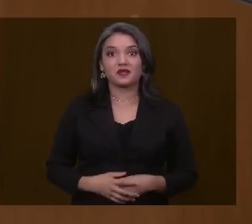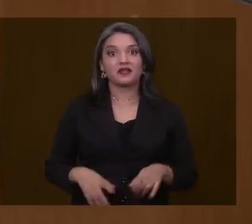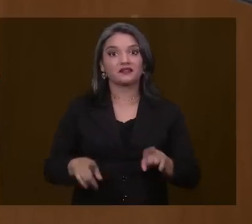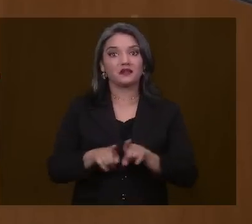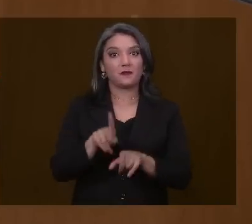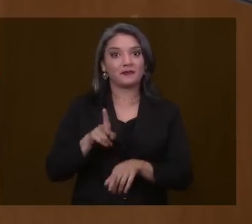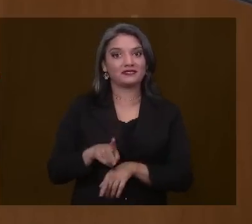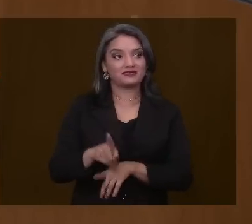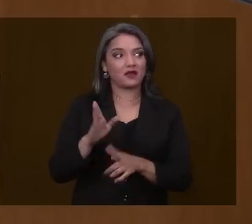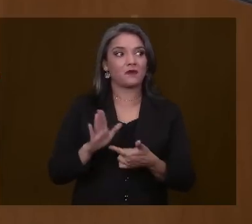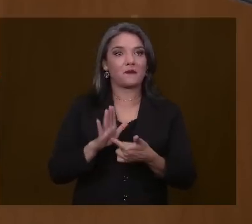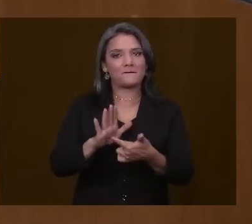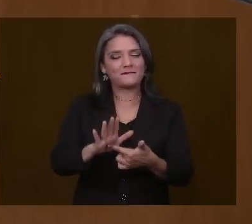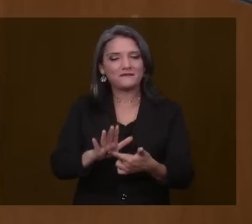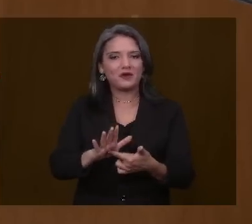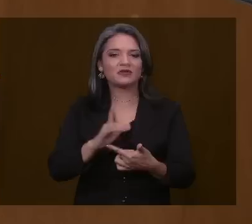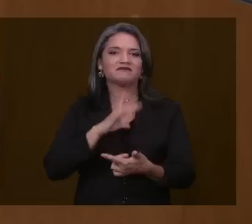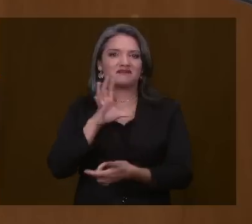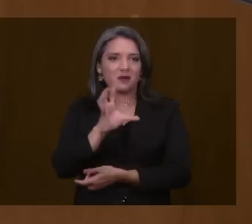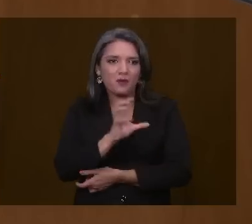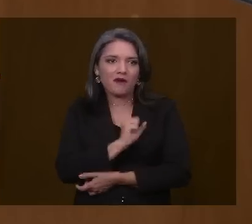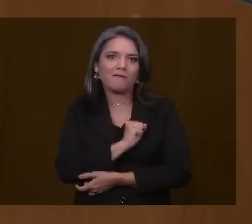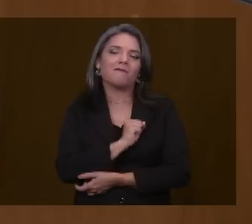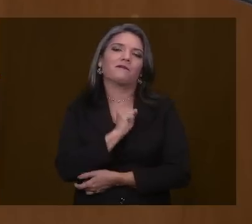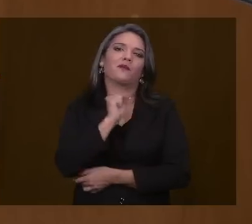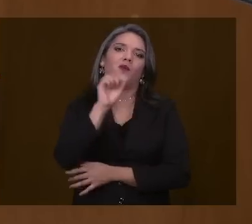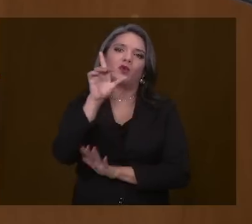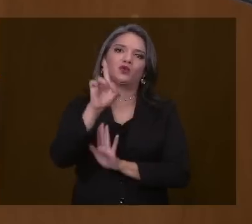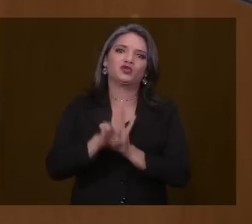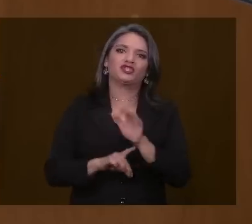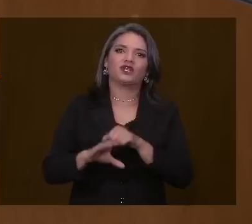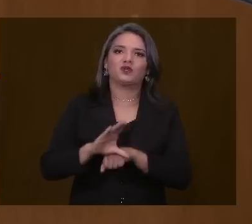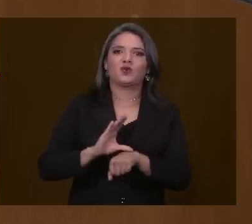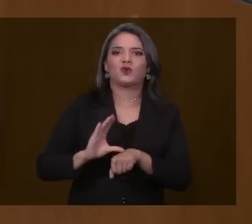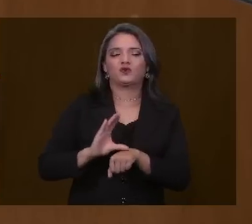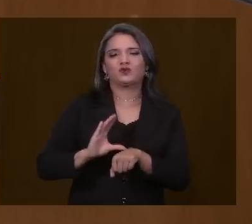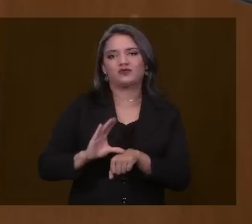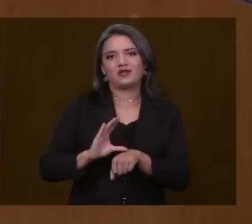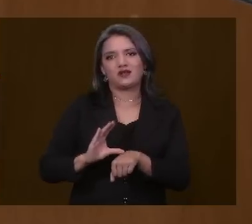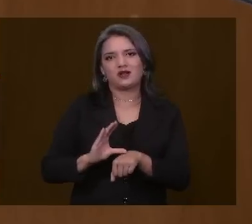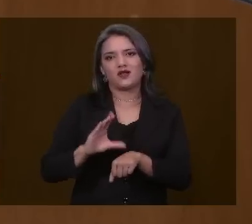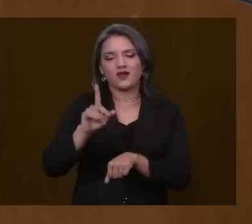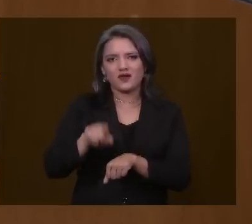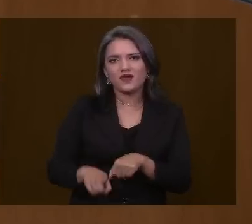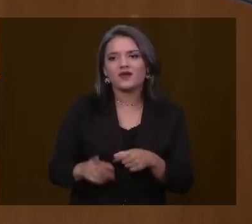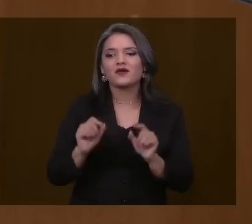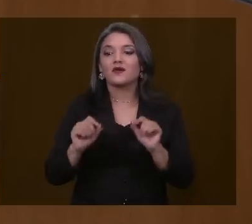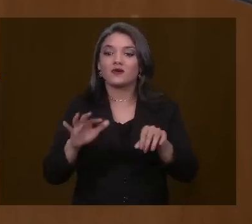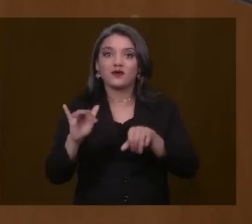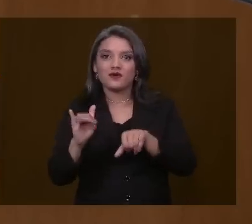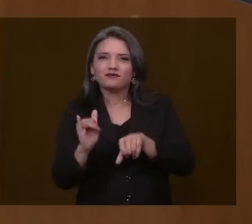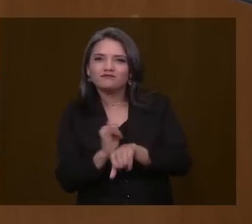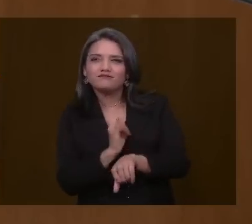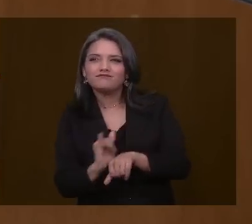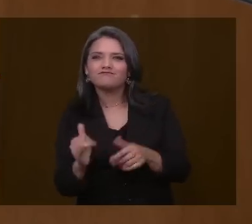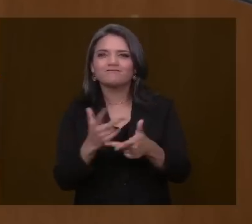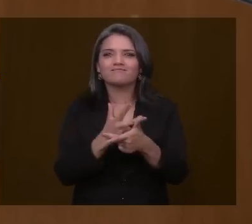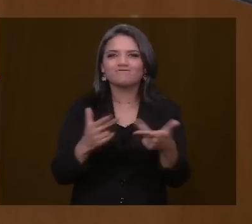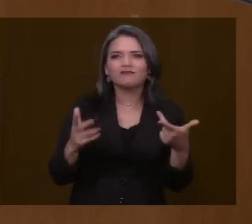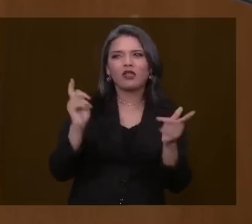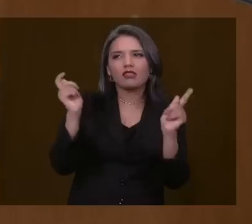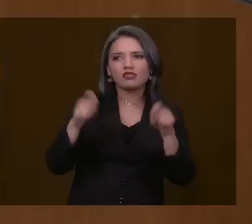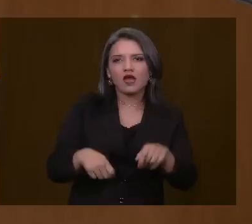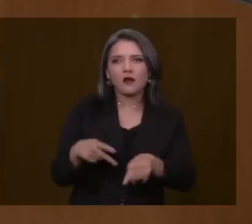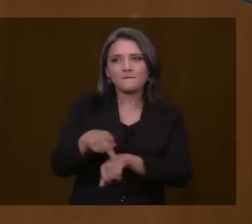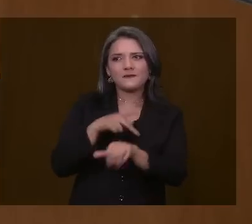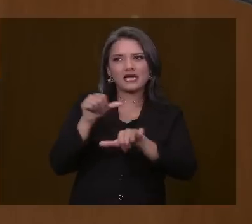uma paixão irrevogável pelo direito constitucional, vendo-o como uma ferramenta transformadora na vida do